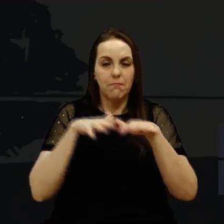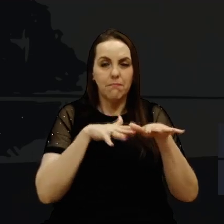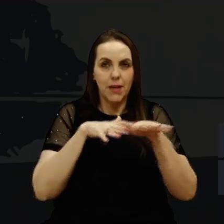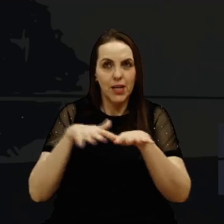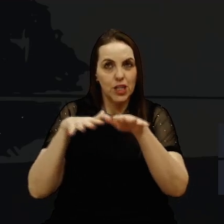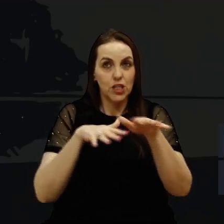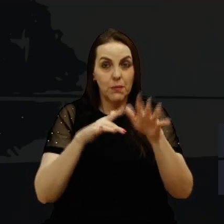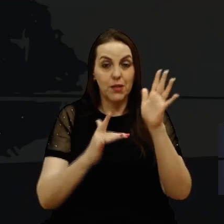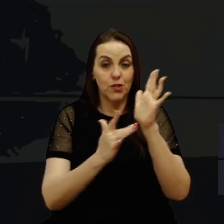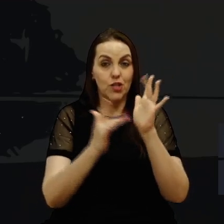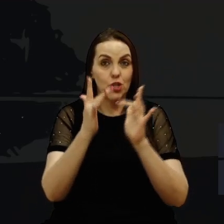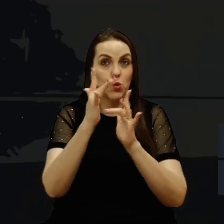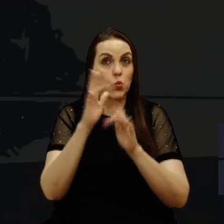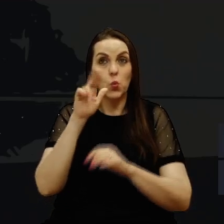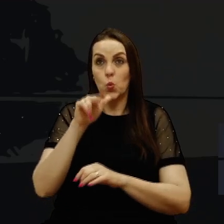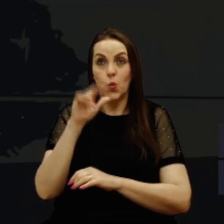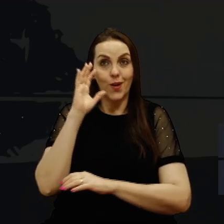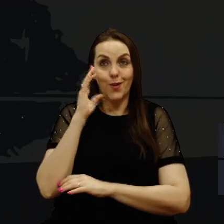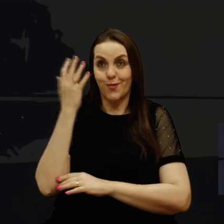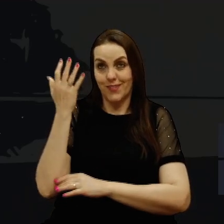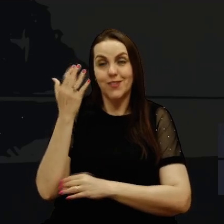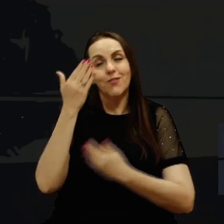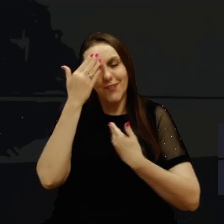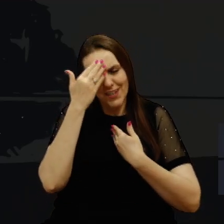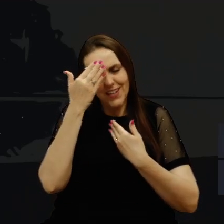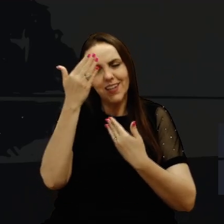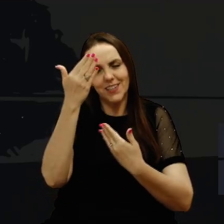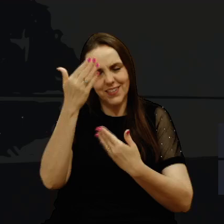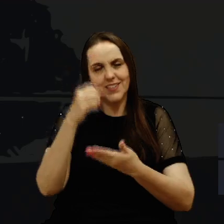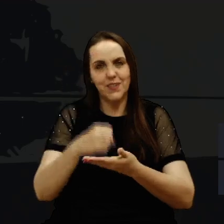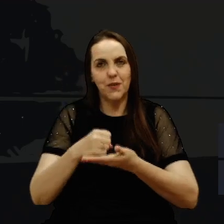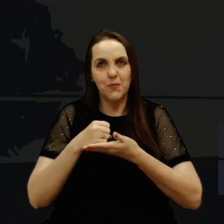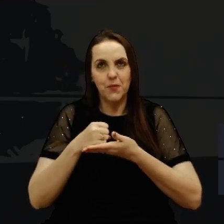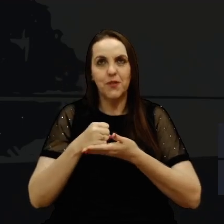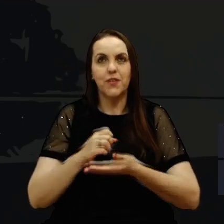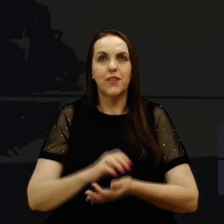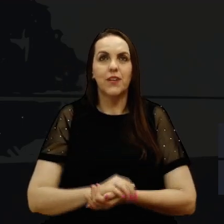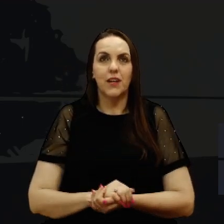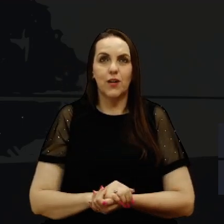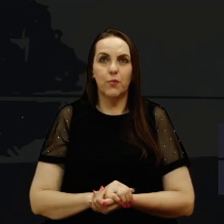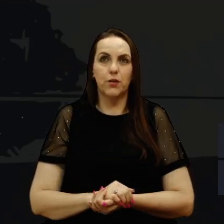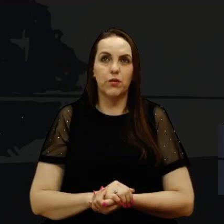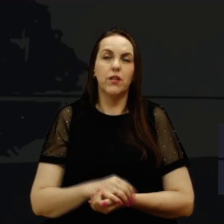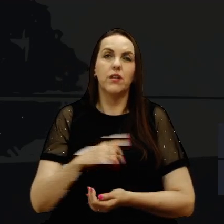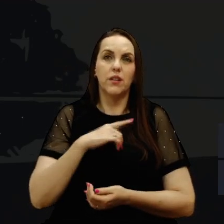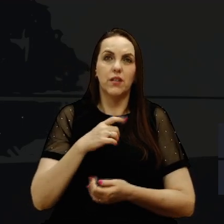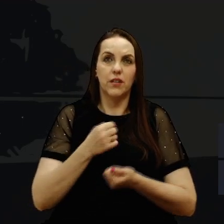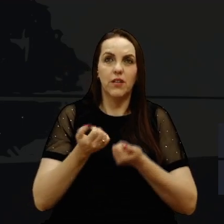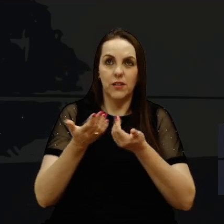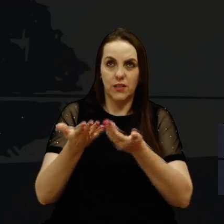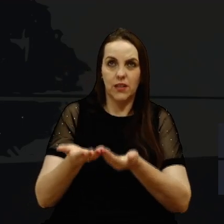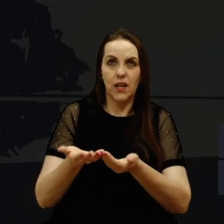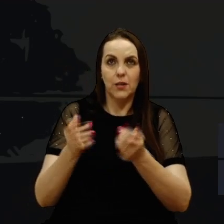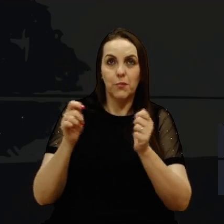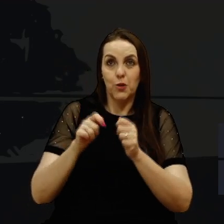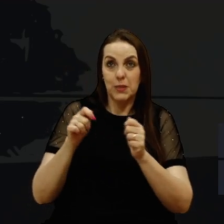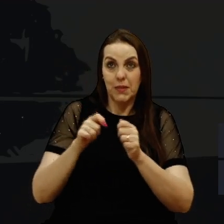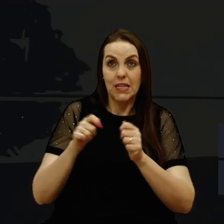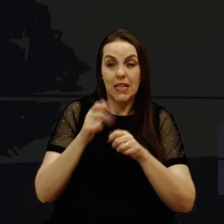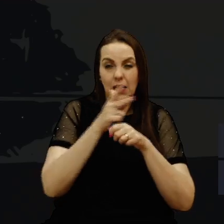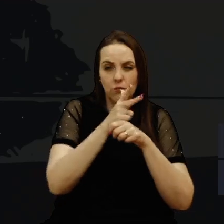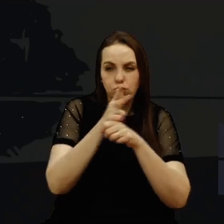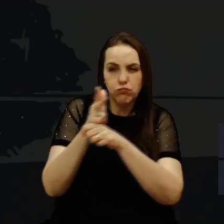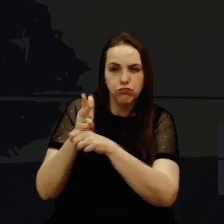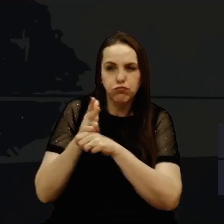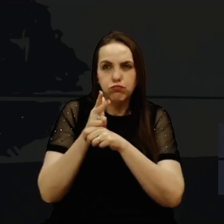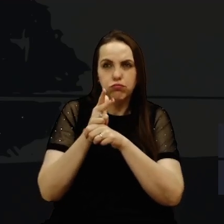é inédita, né? Quero agradecer mais uma vez aí pelo apoio, por ter oferecido essa condição, né, para